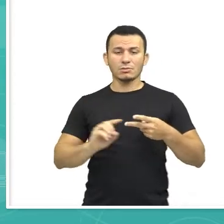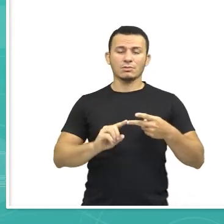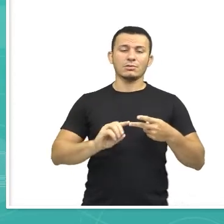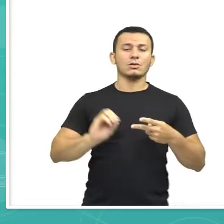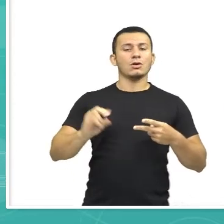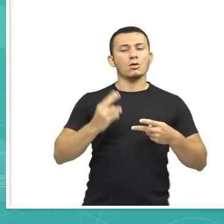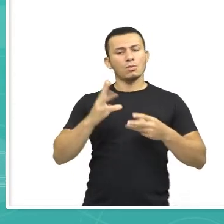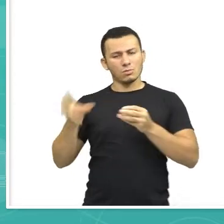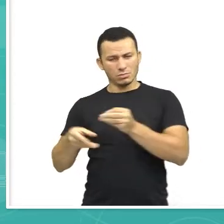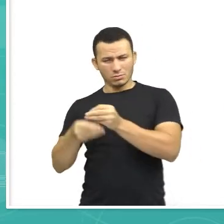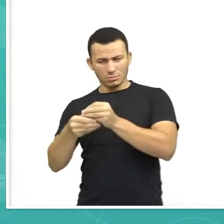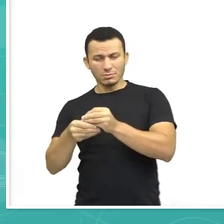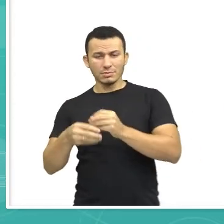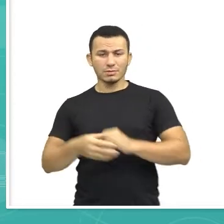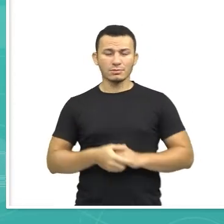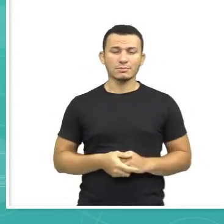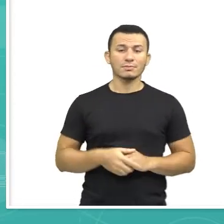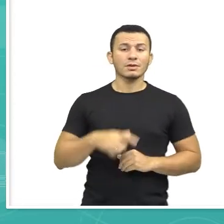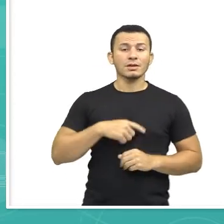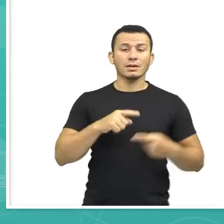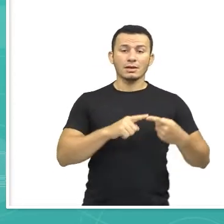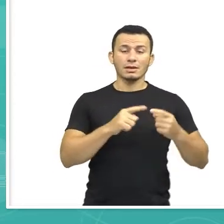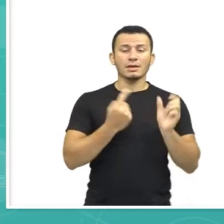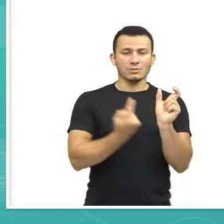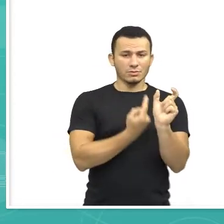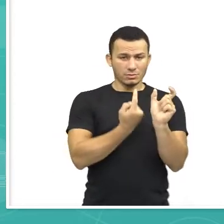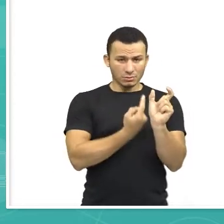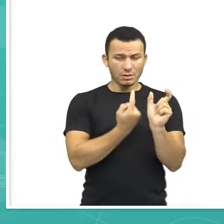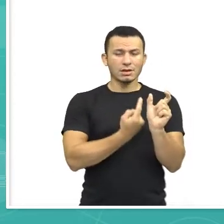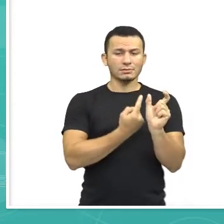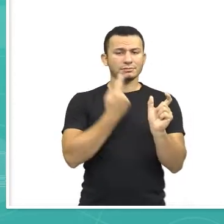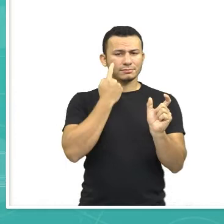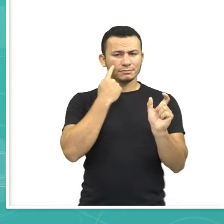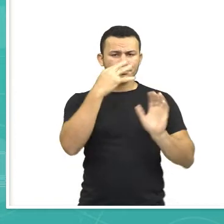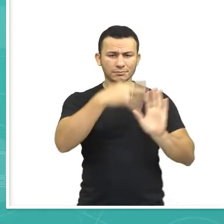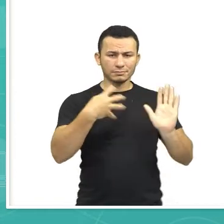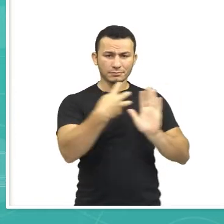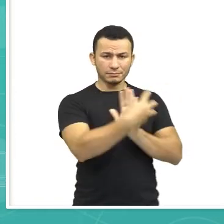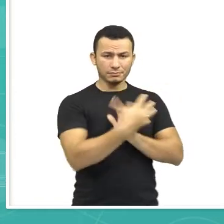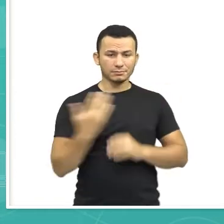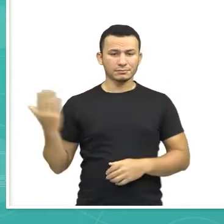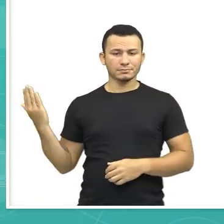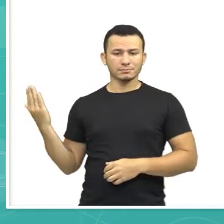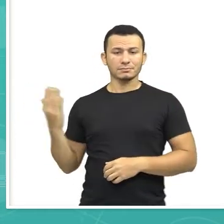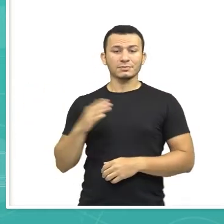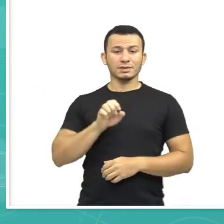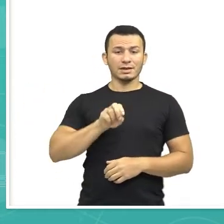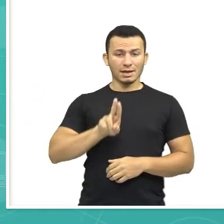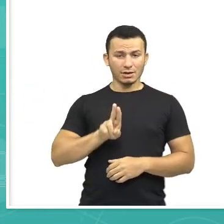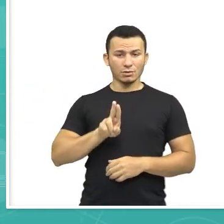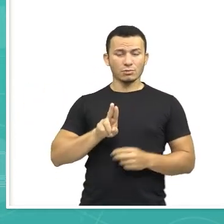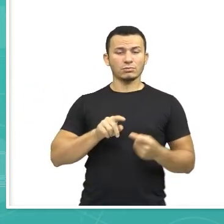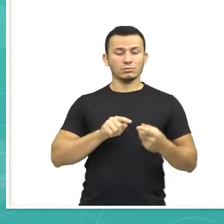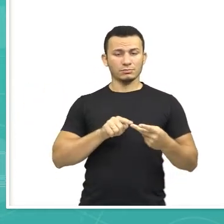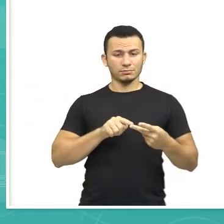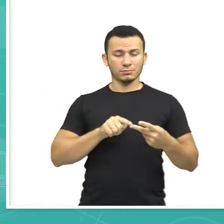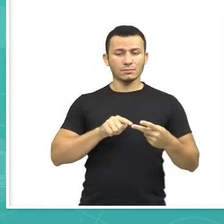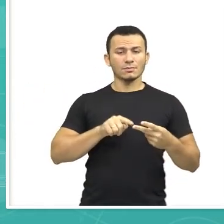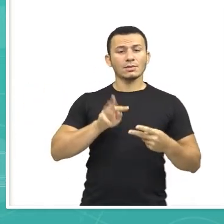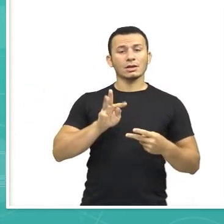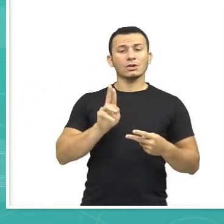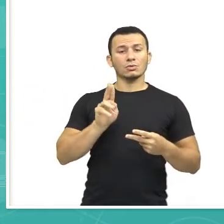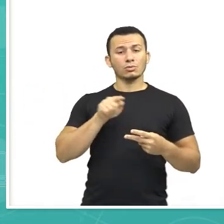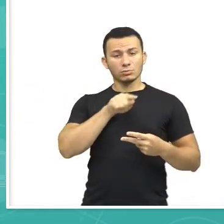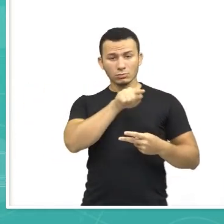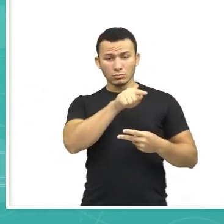oblíquo. Temos aqui a primeira do singular, como eu falei, olha só aqui, primeira do singular eu, tu, segunda pessoa